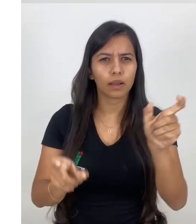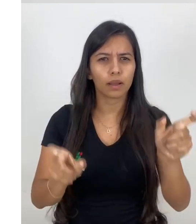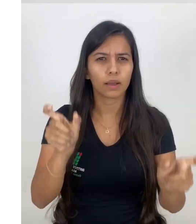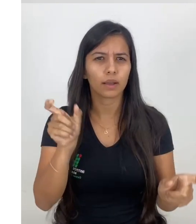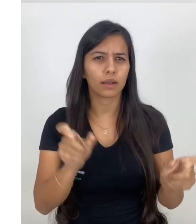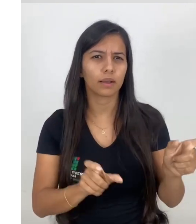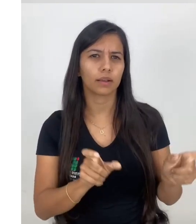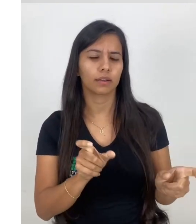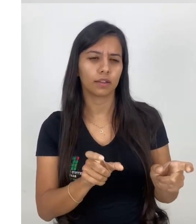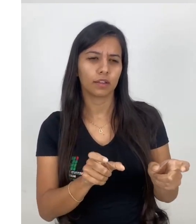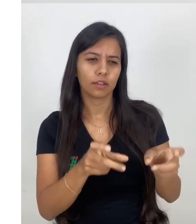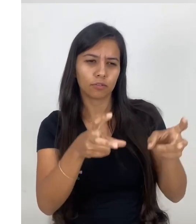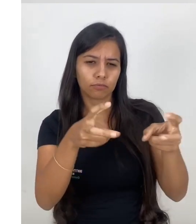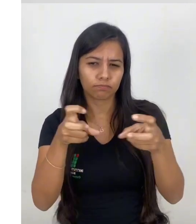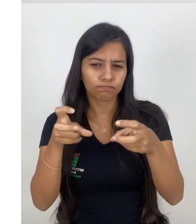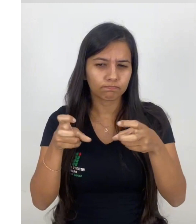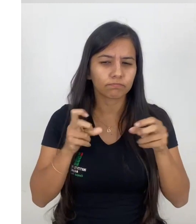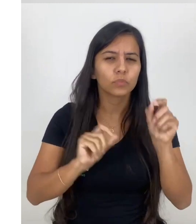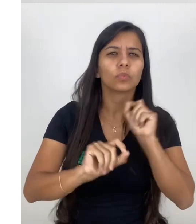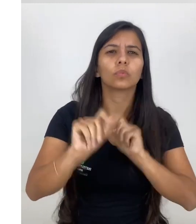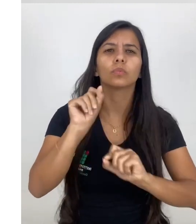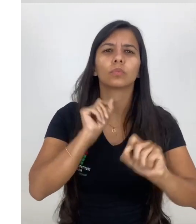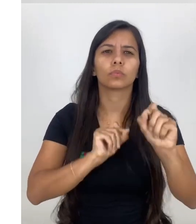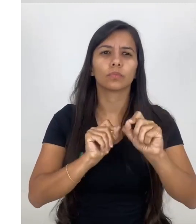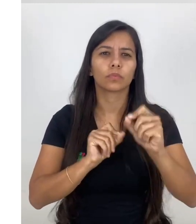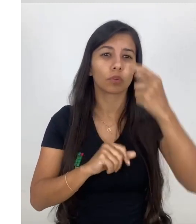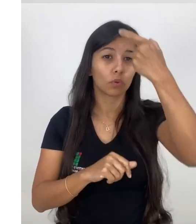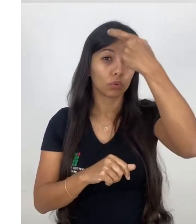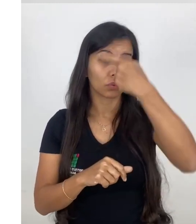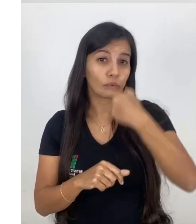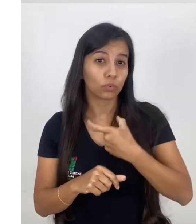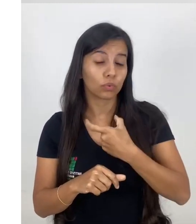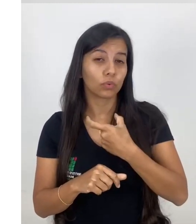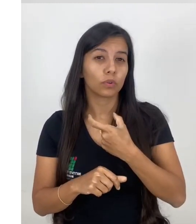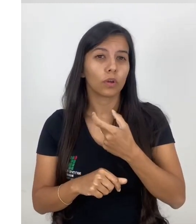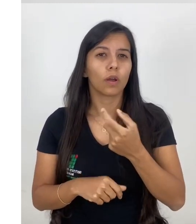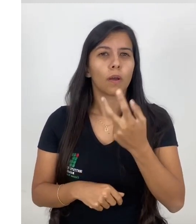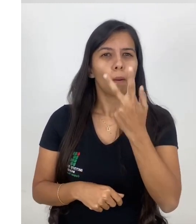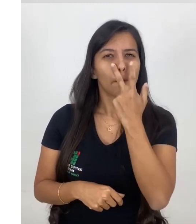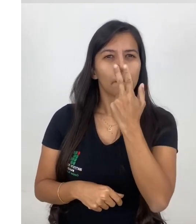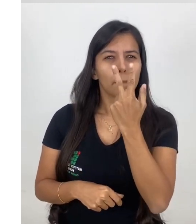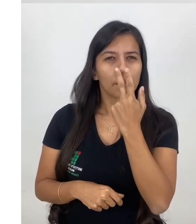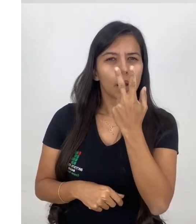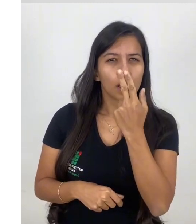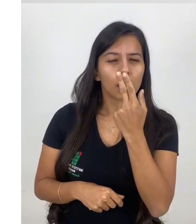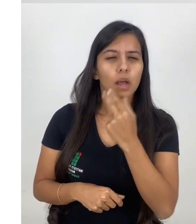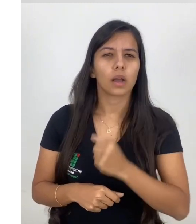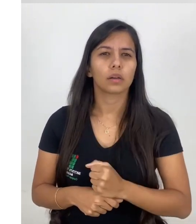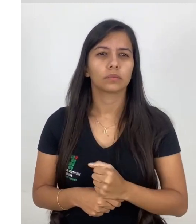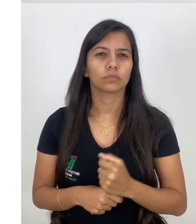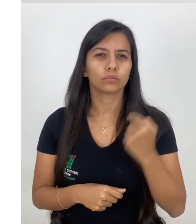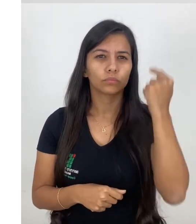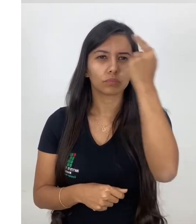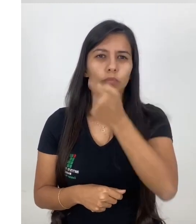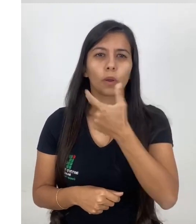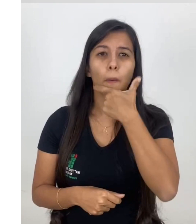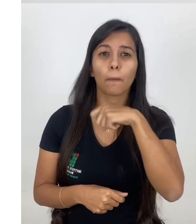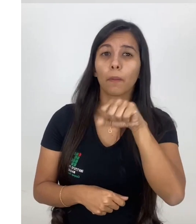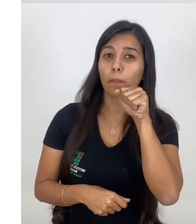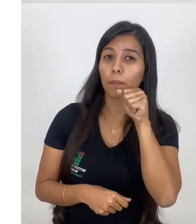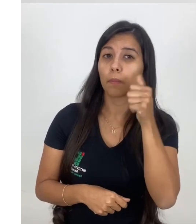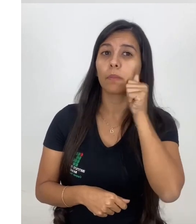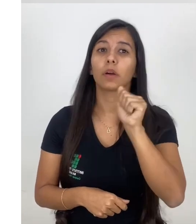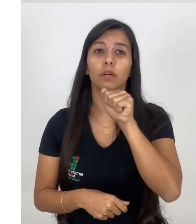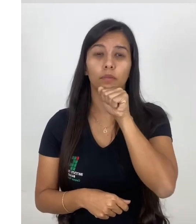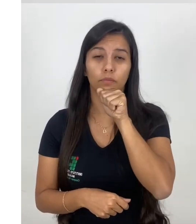as pessoas à nossa volta, o que a gente percebe? A gente percebe normalmente semelhanças para